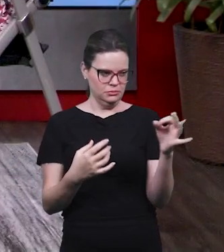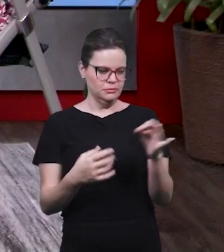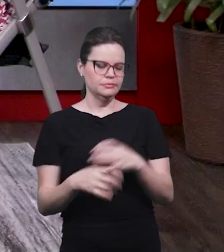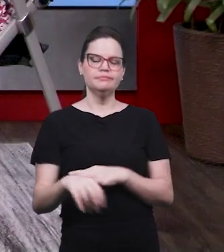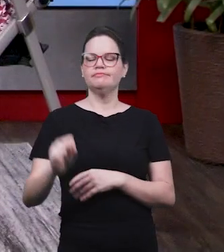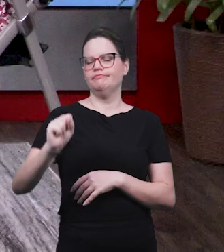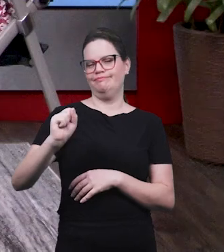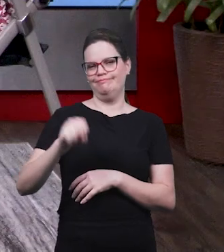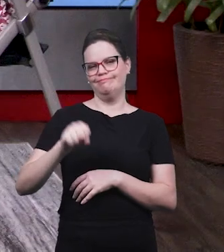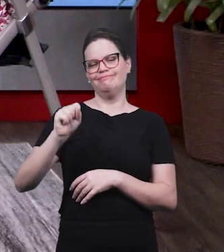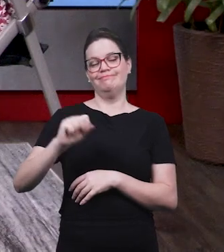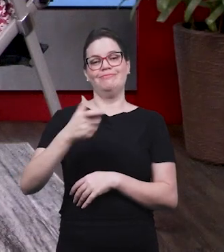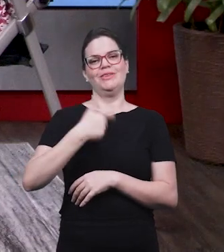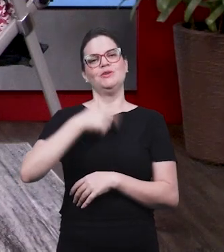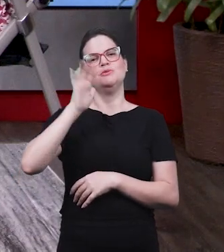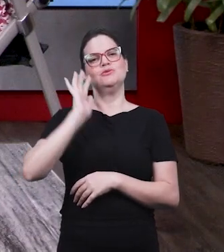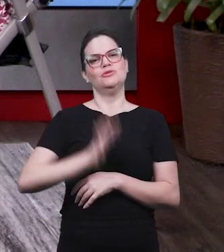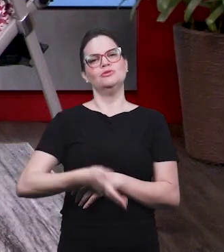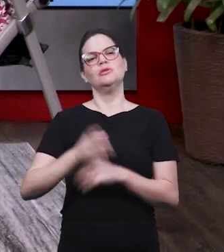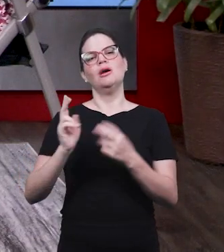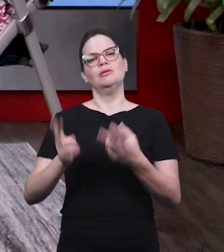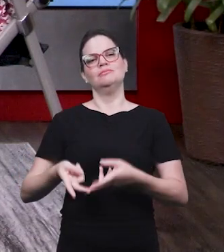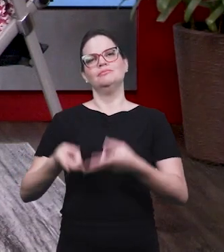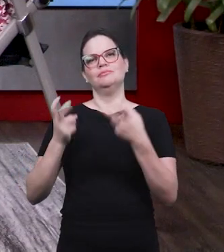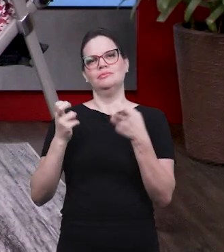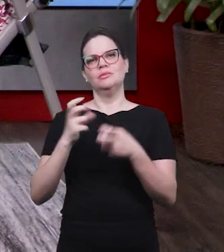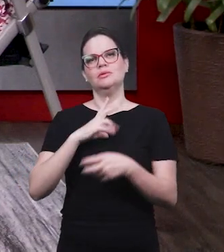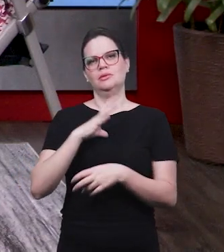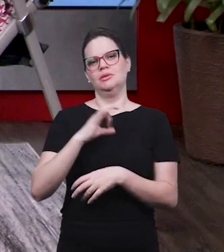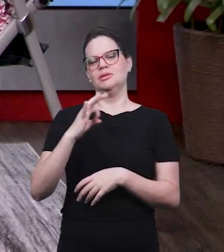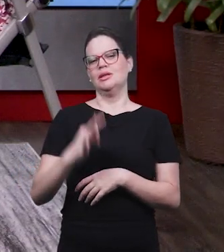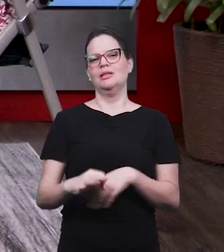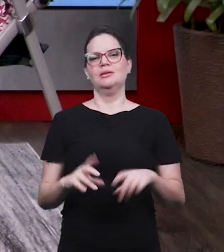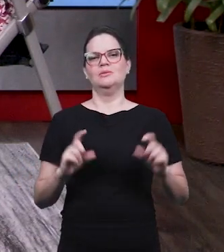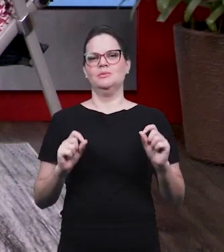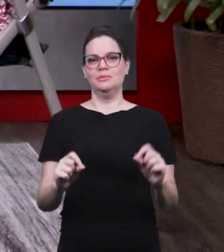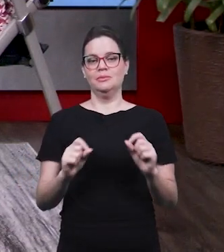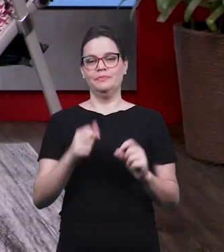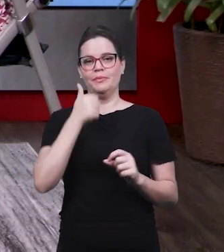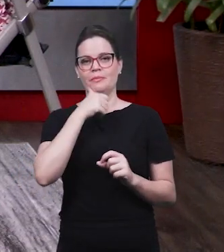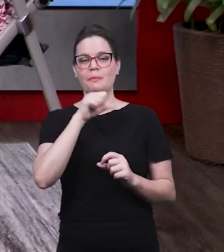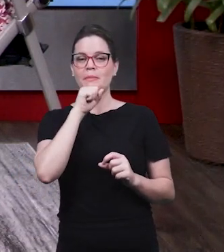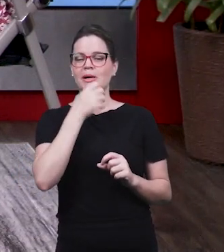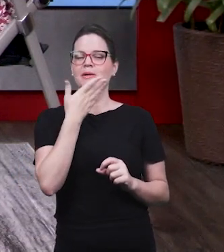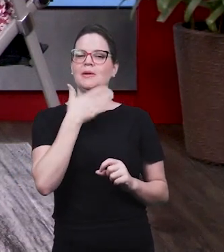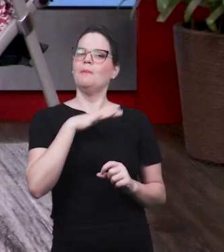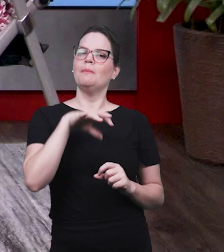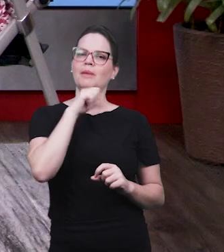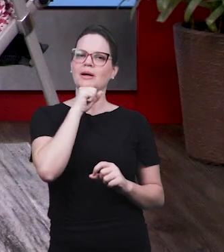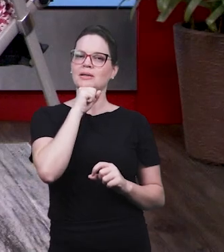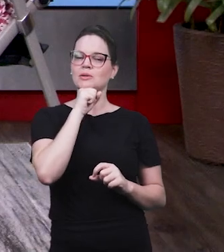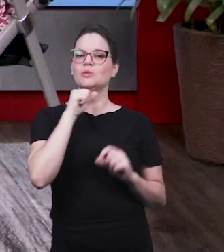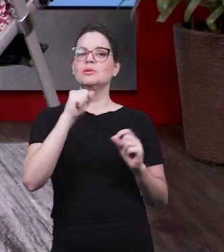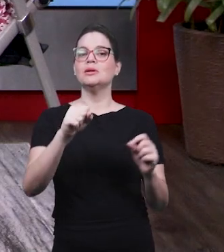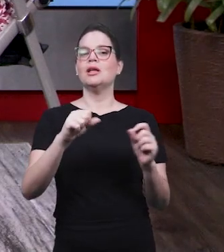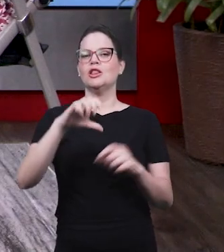já ouvi, e eu acho que isso, acho não é certo, dizem que a mãe e o pai,